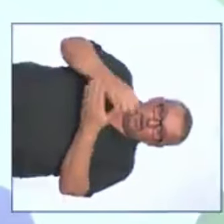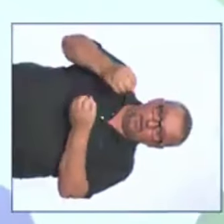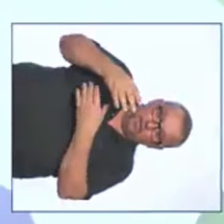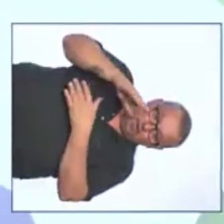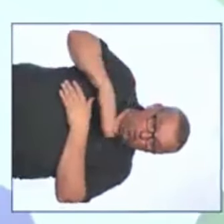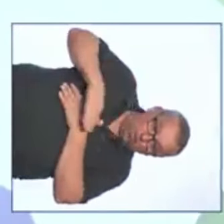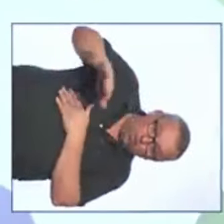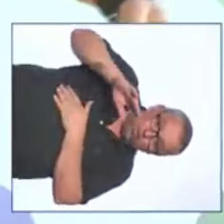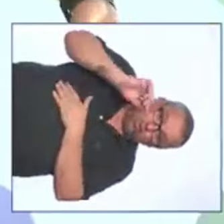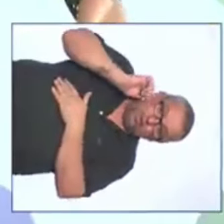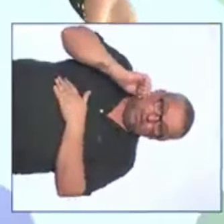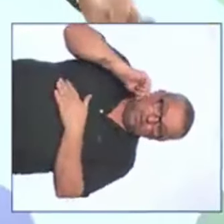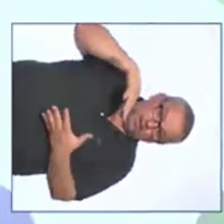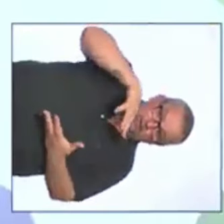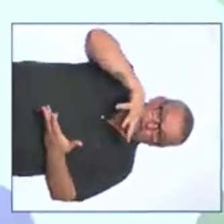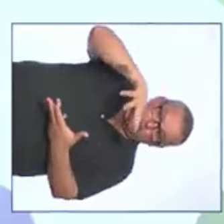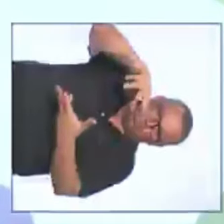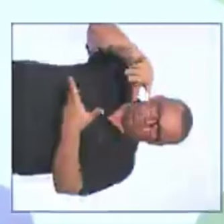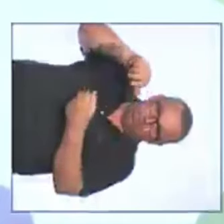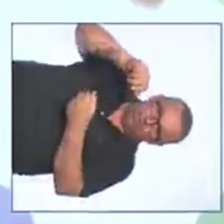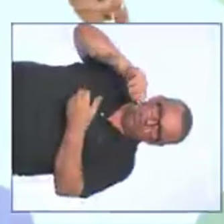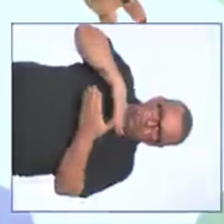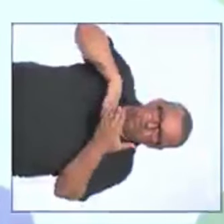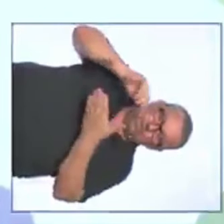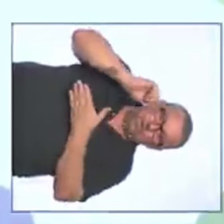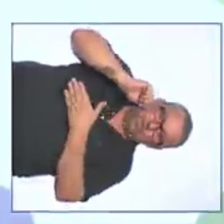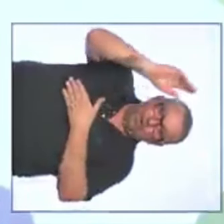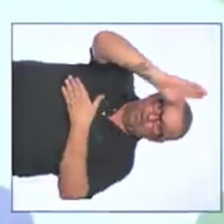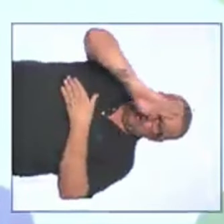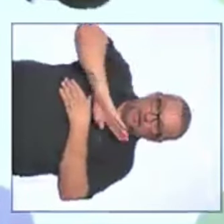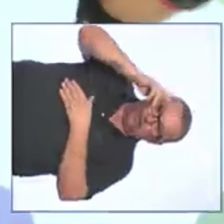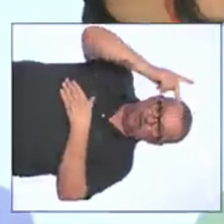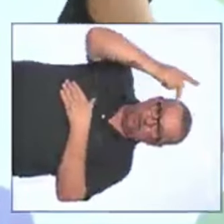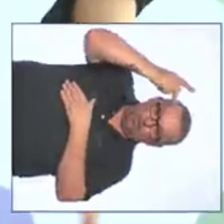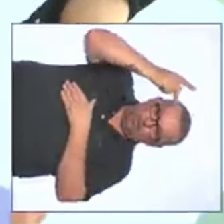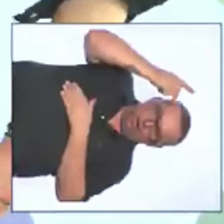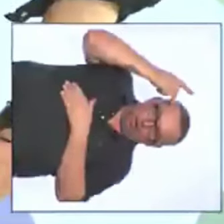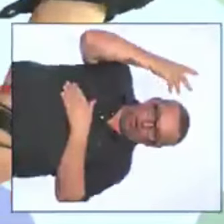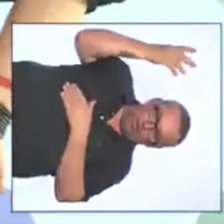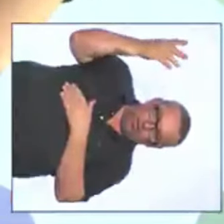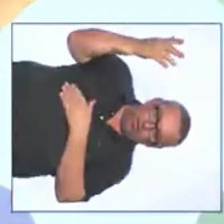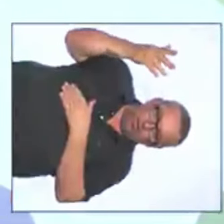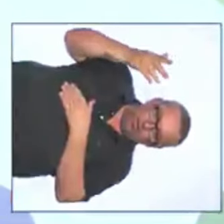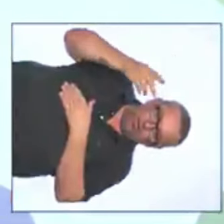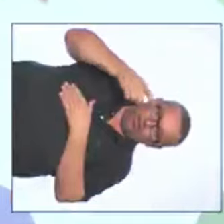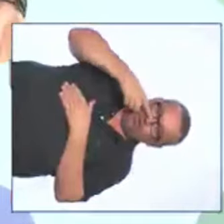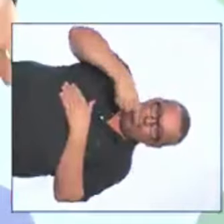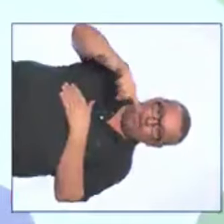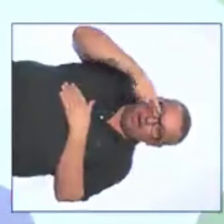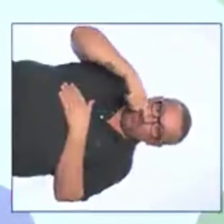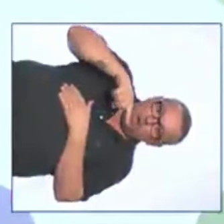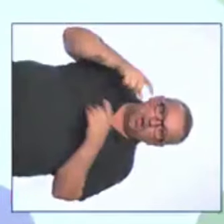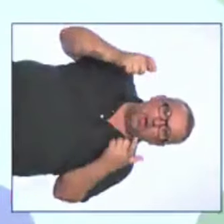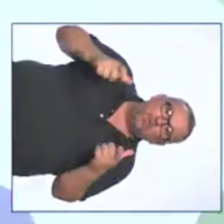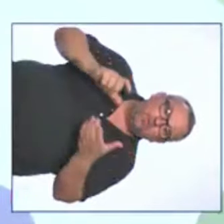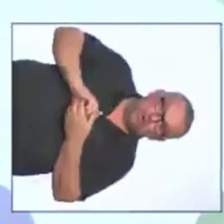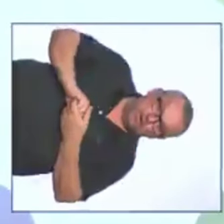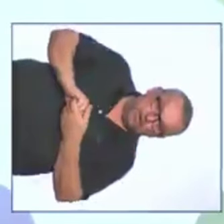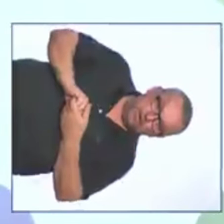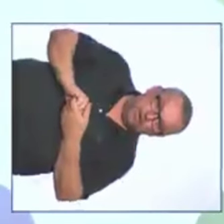as mulheres do planeta todas as mulheres do Brasil de São Paulo do Jabaquara de onde são essas mulheres